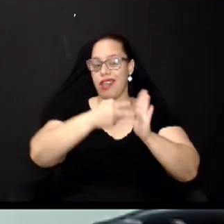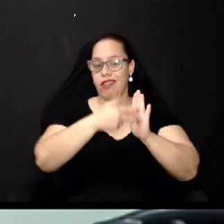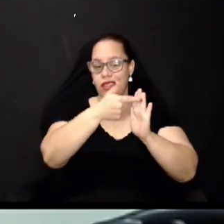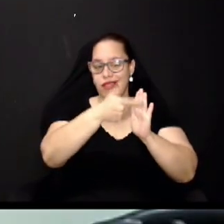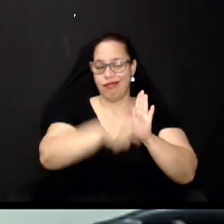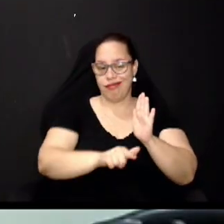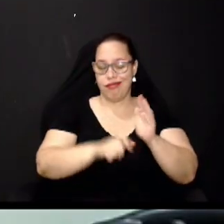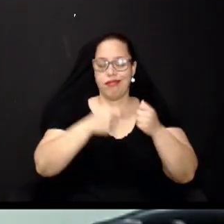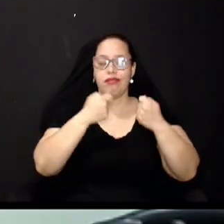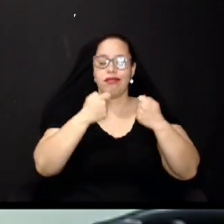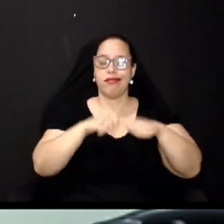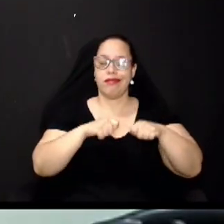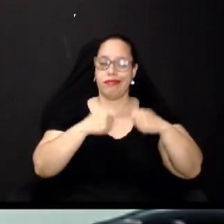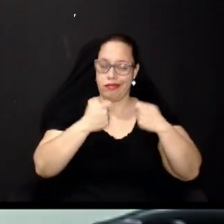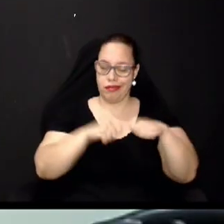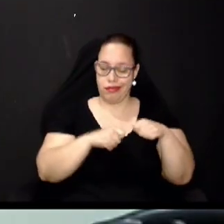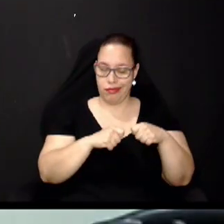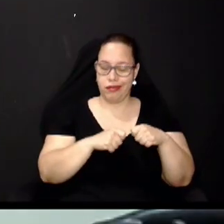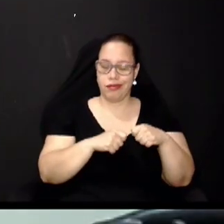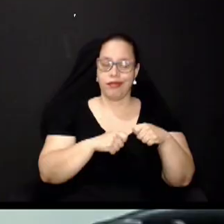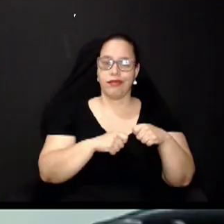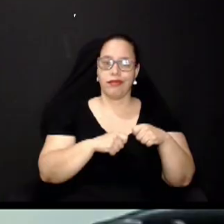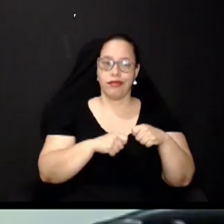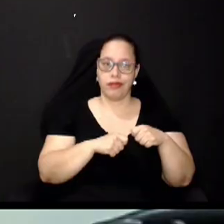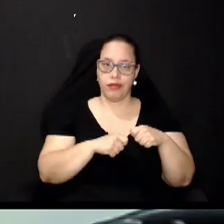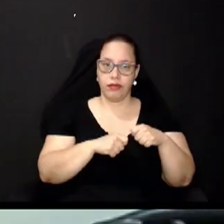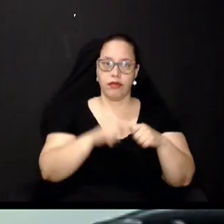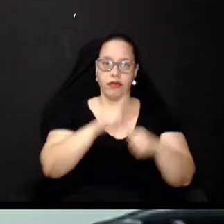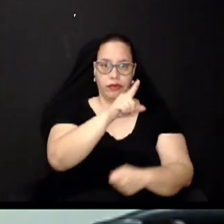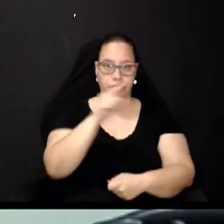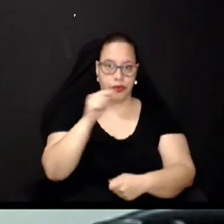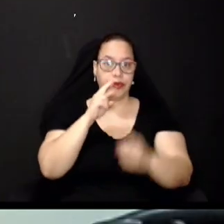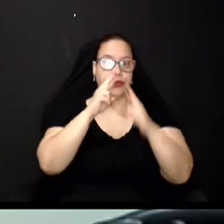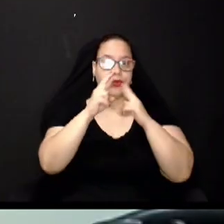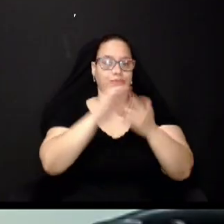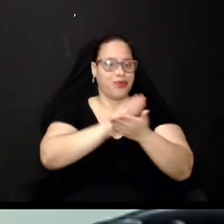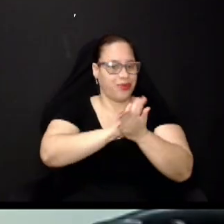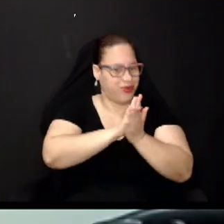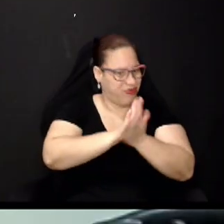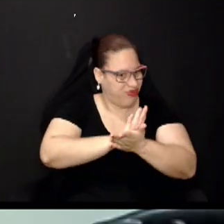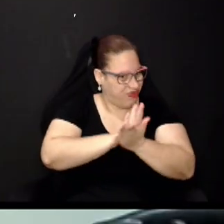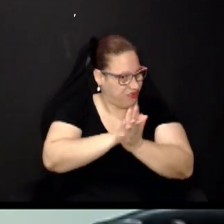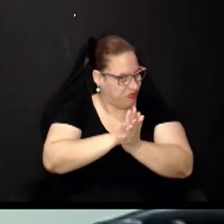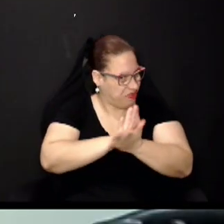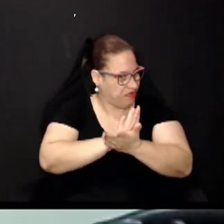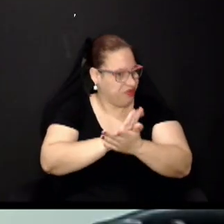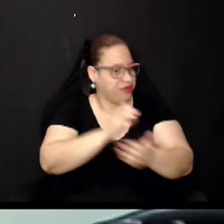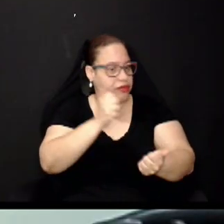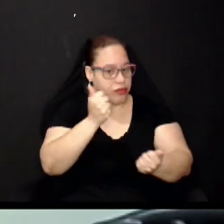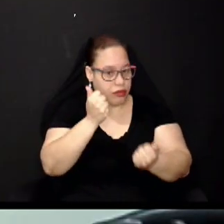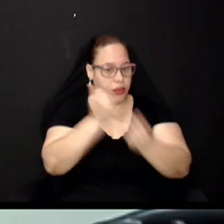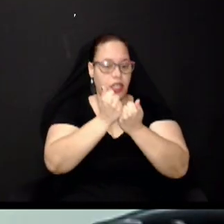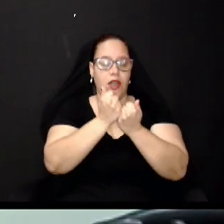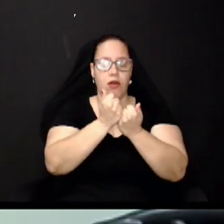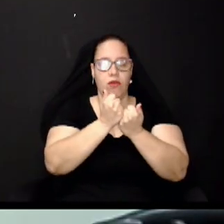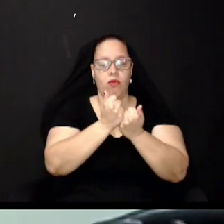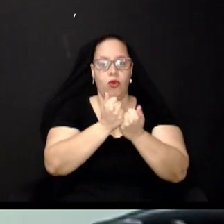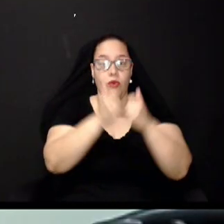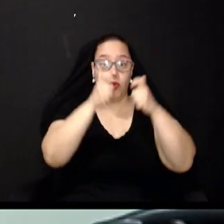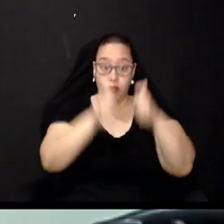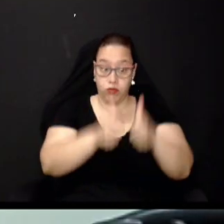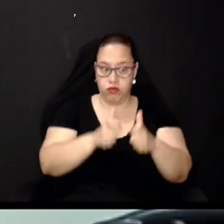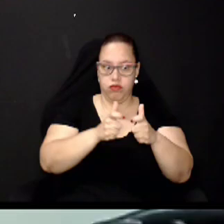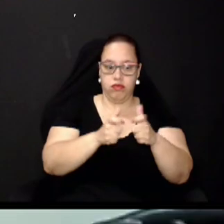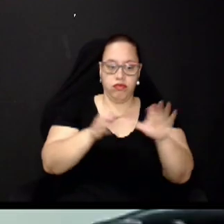precisa, quando a gente sai do relacionamento abusivo, a gente precisa de uma rede de apoio. Nós, né,